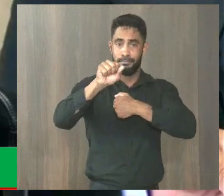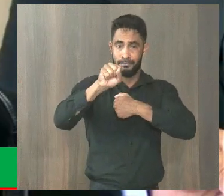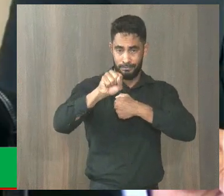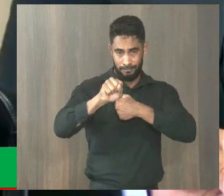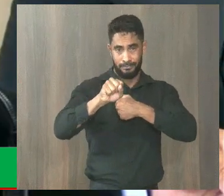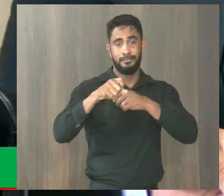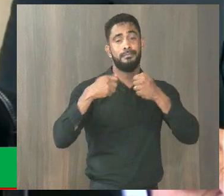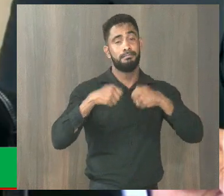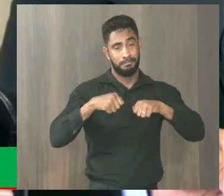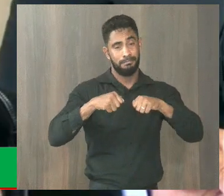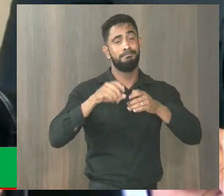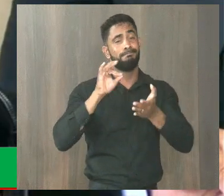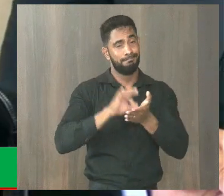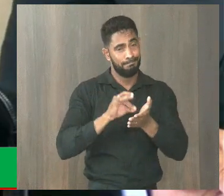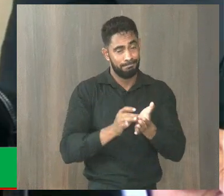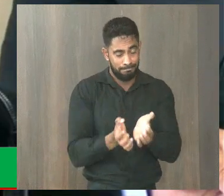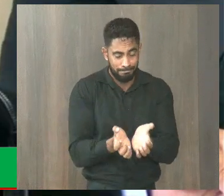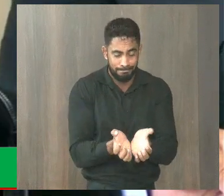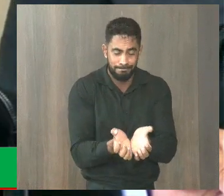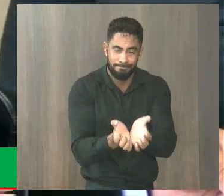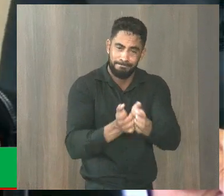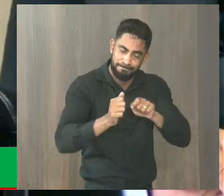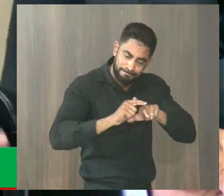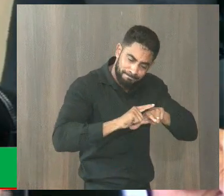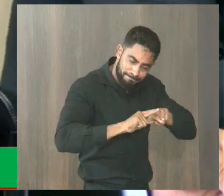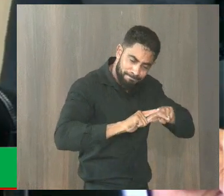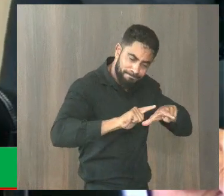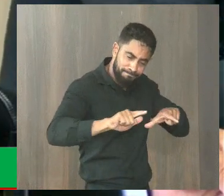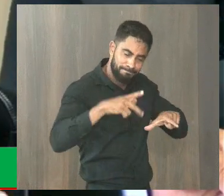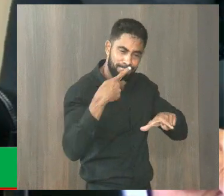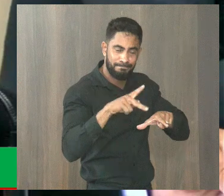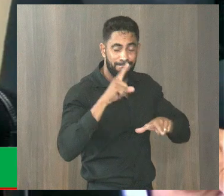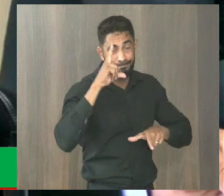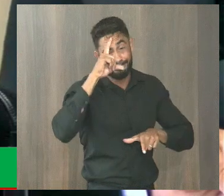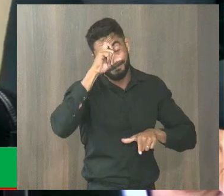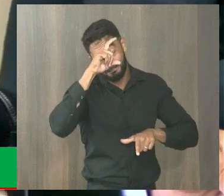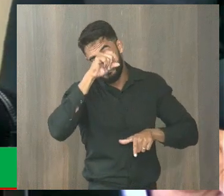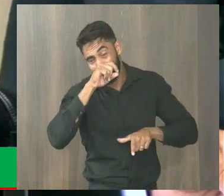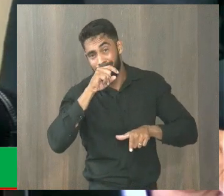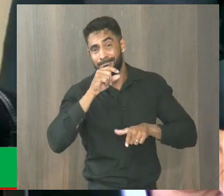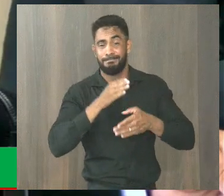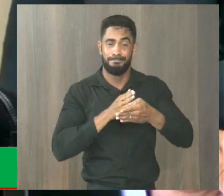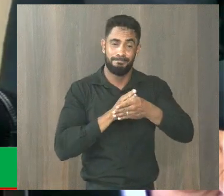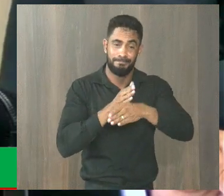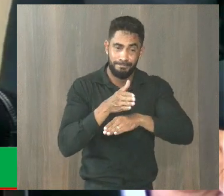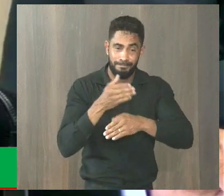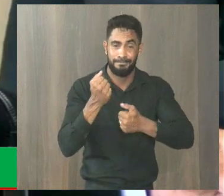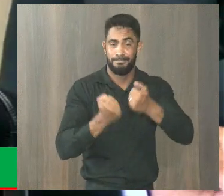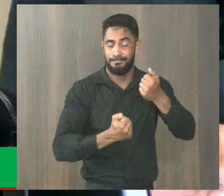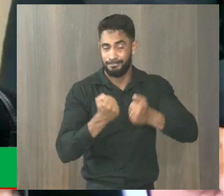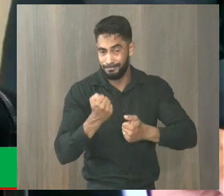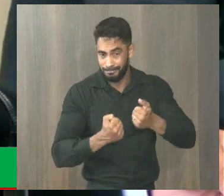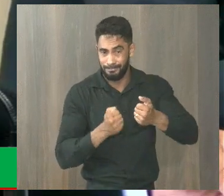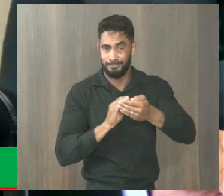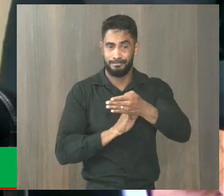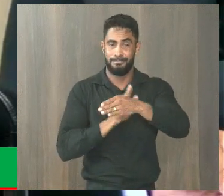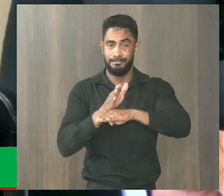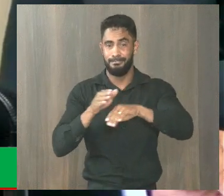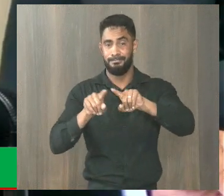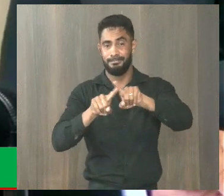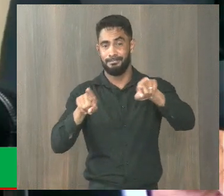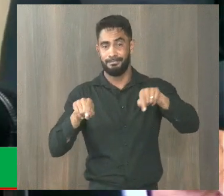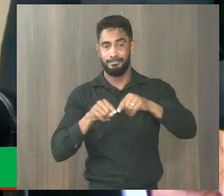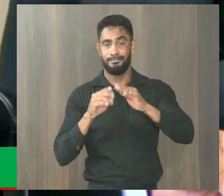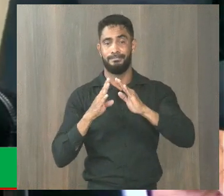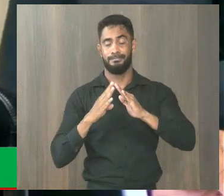precisando um patrulhamento lá, porque está dificultando as pessoas passar no carro, né, estacionar, entrar para as garagens também das casas. E